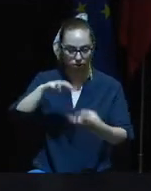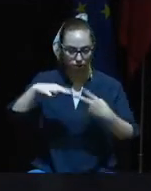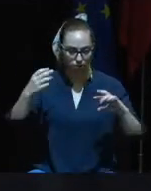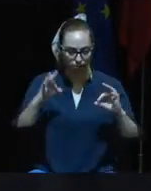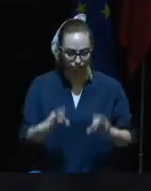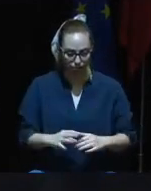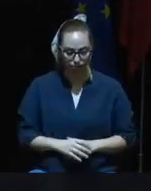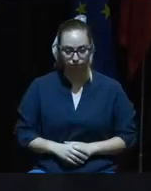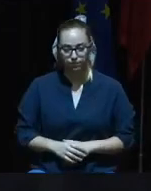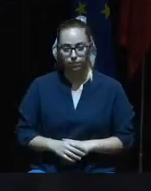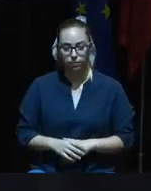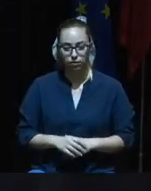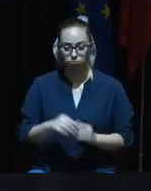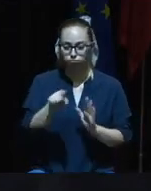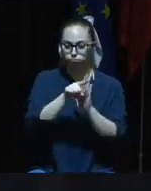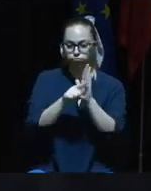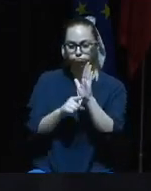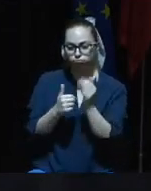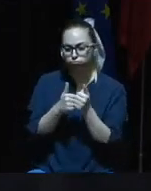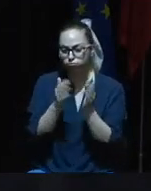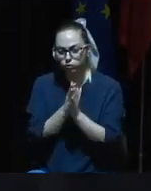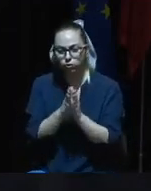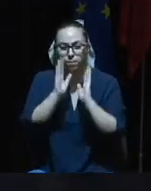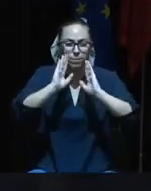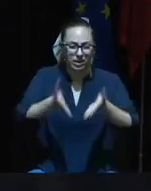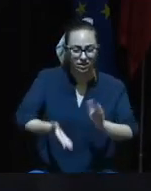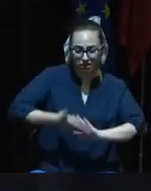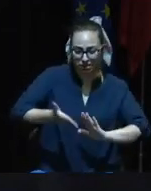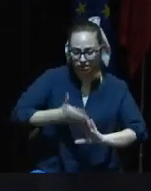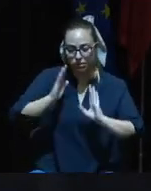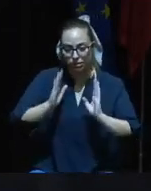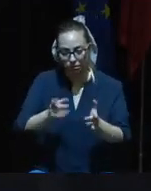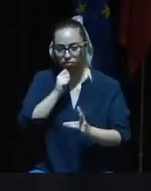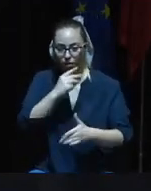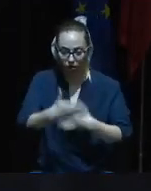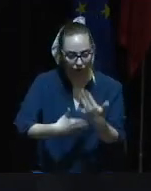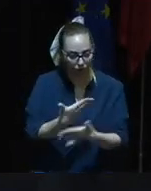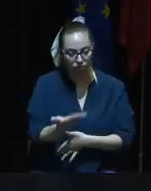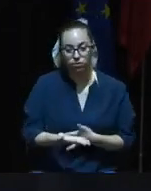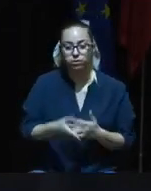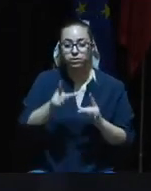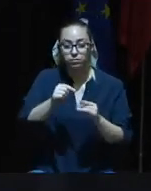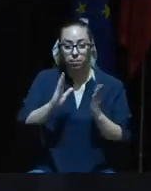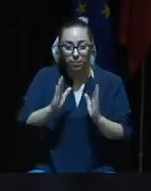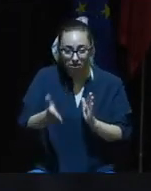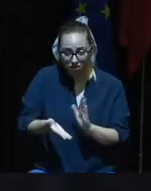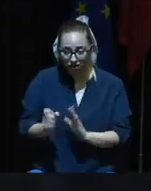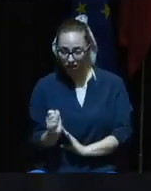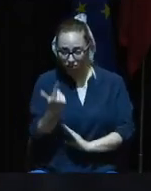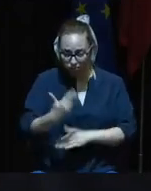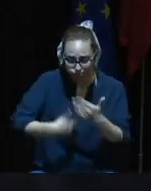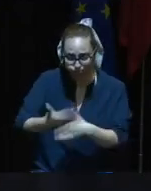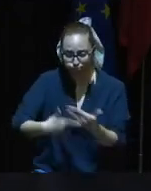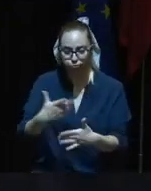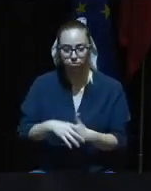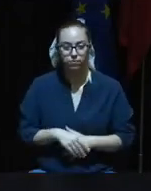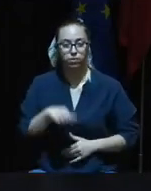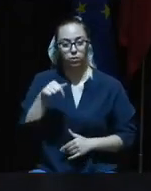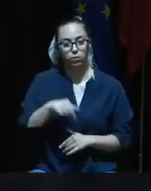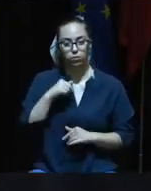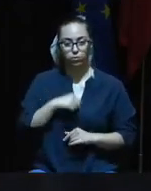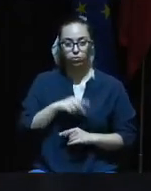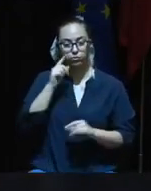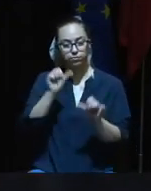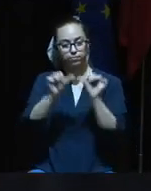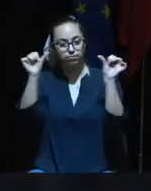Assembleia Municipal todas estas medidas são necessárias e são urgentes de implementar e tem que ser fortemente aceleradas o que vimos